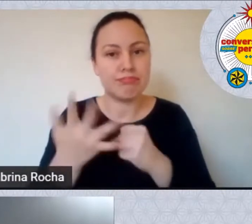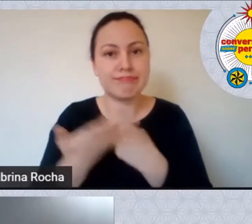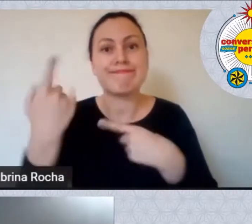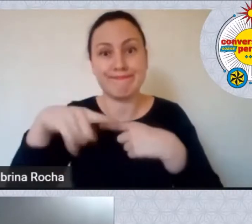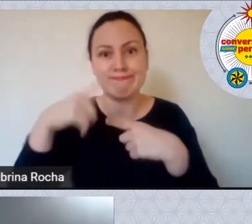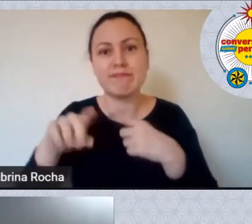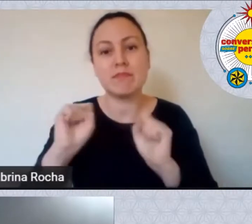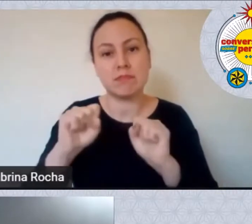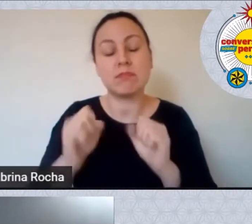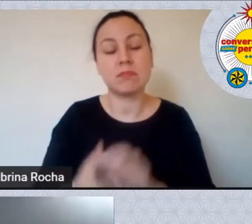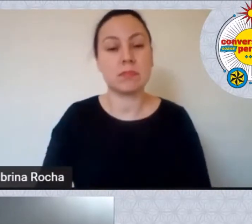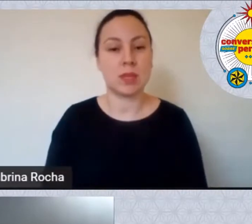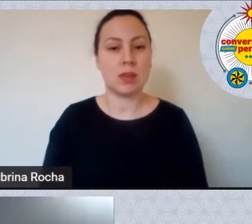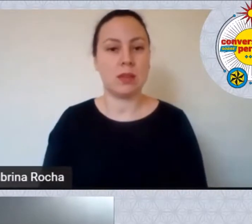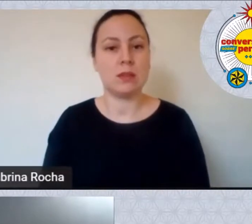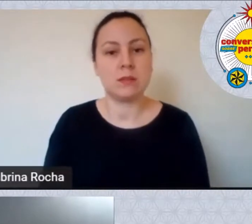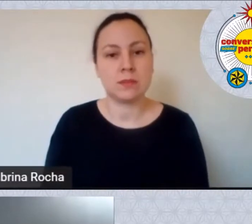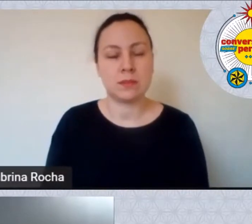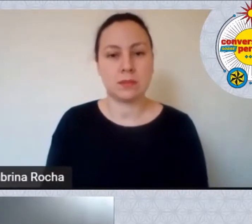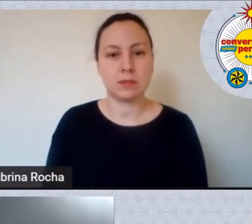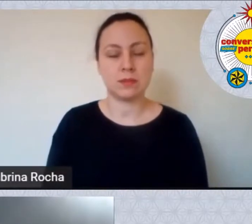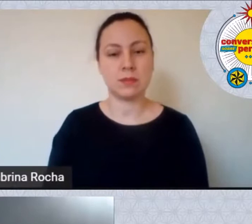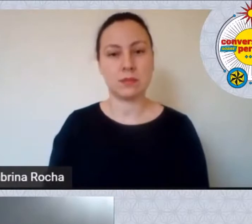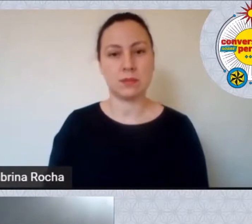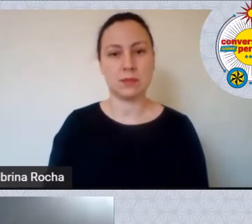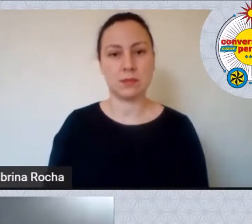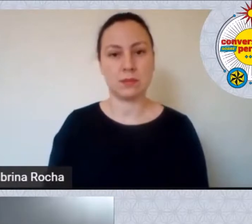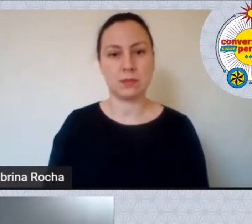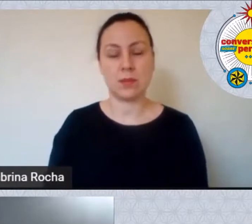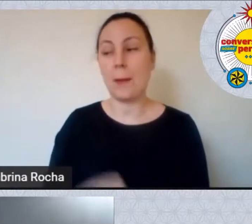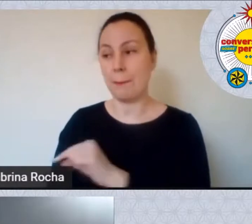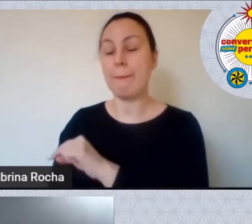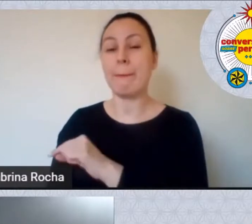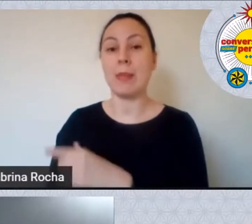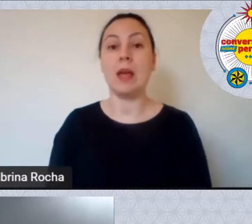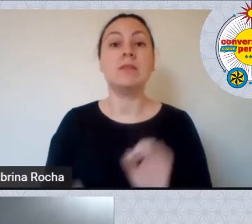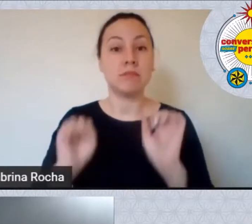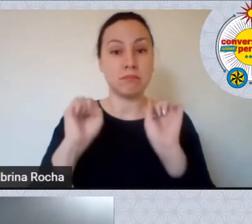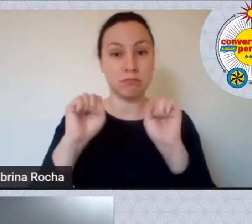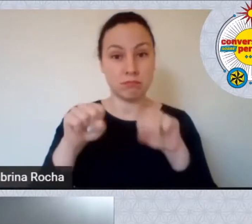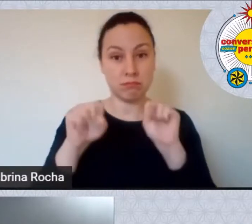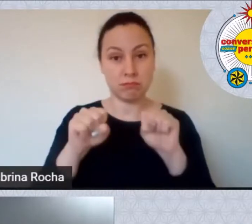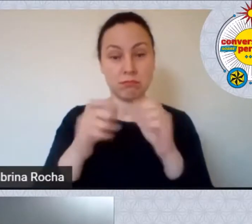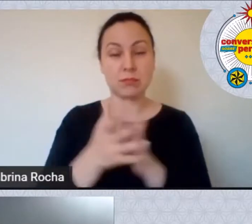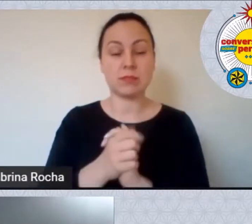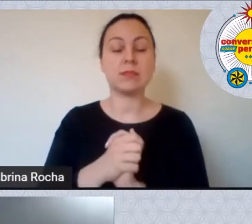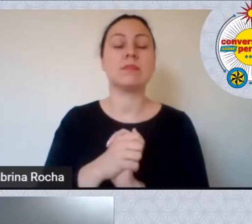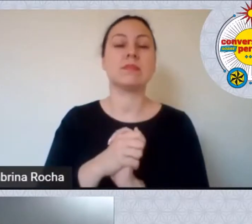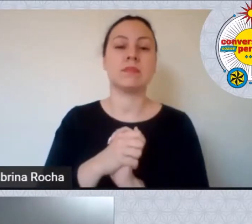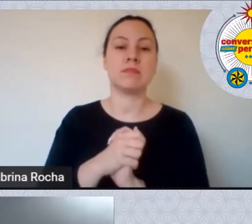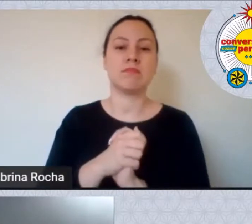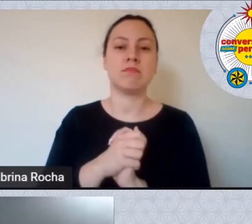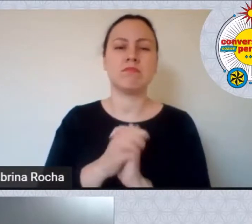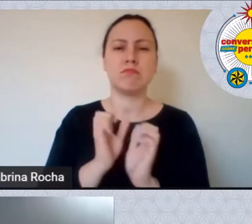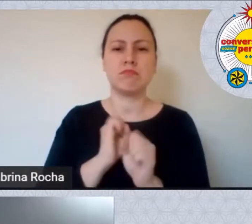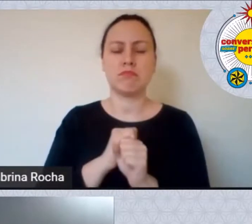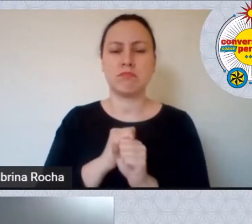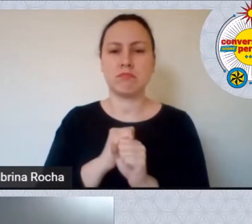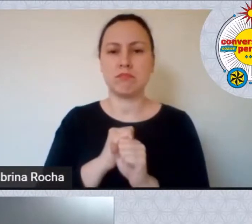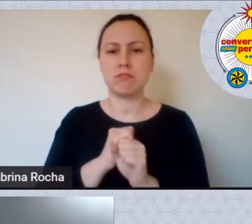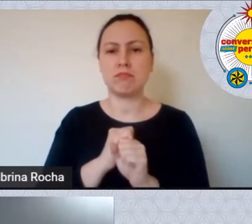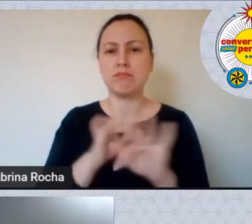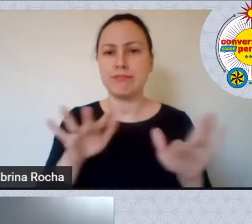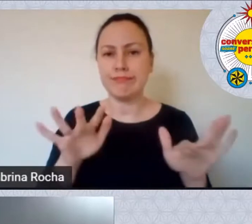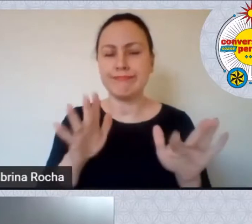Sim, a gente tem dados aí de epidemias que geraram